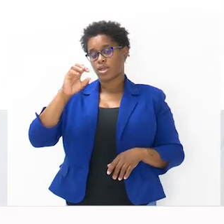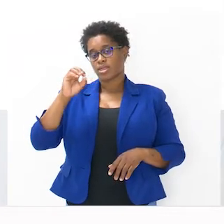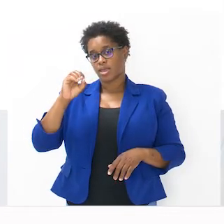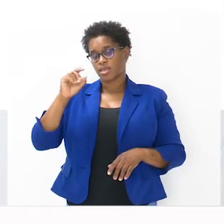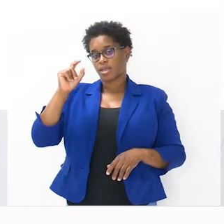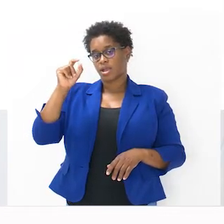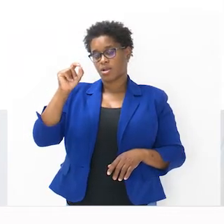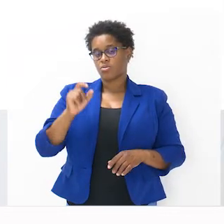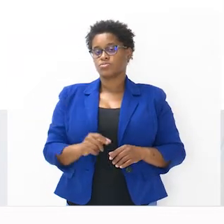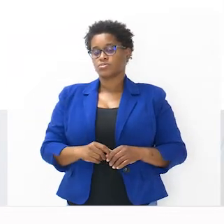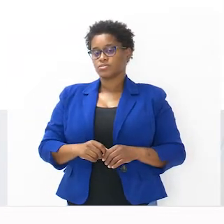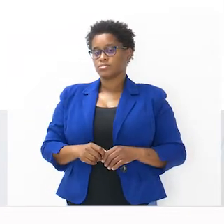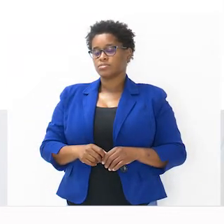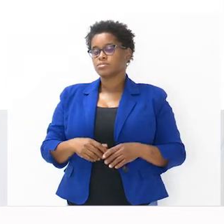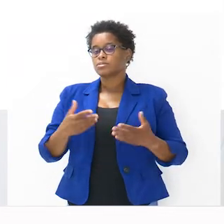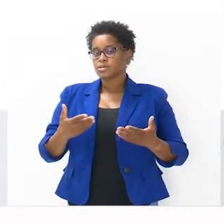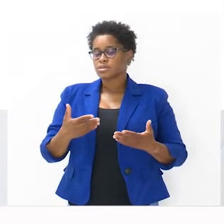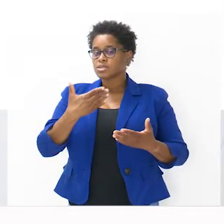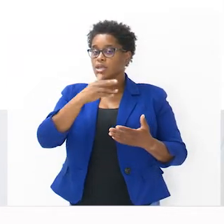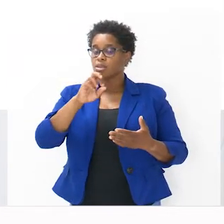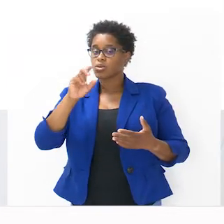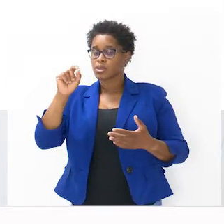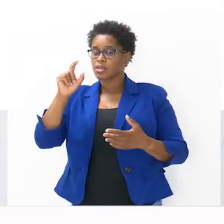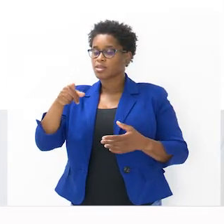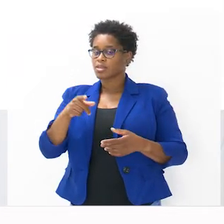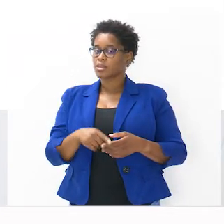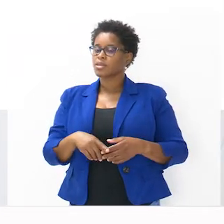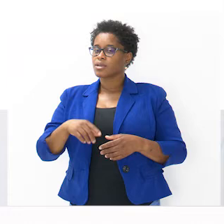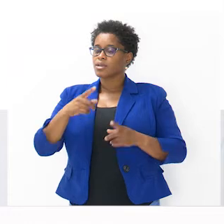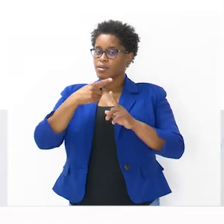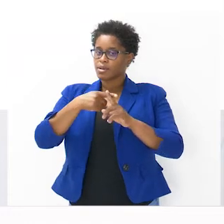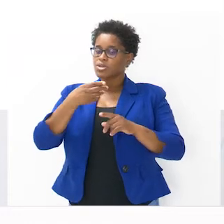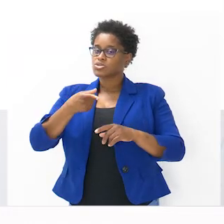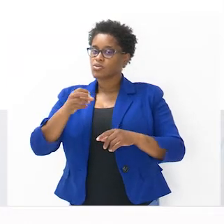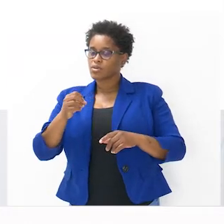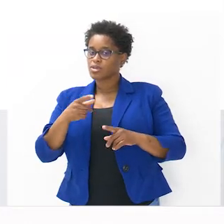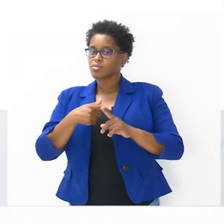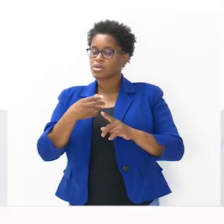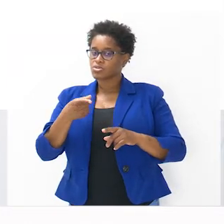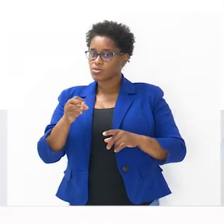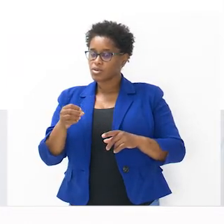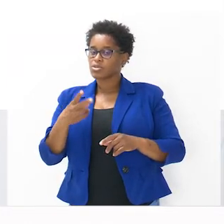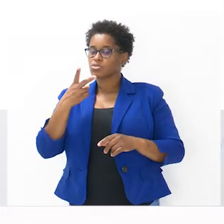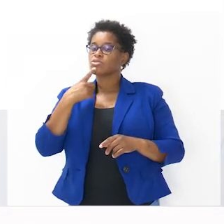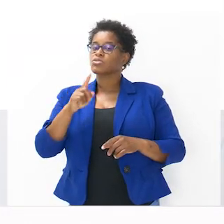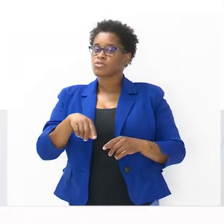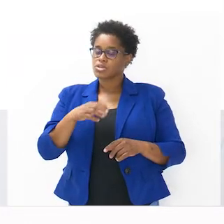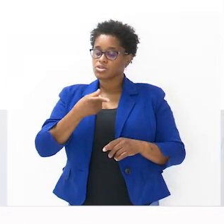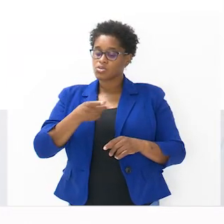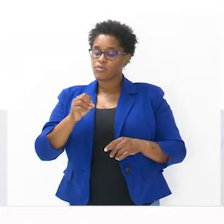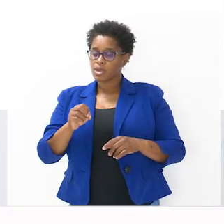180 graus. 180 graus é 90 mais 90, ou seja, 2 vezes 90, um